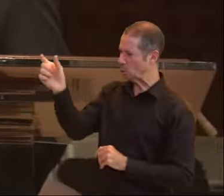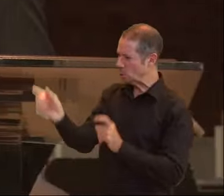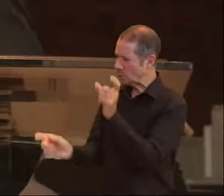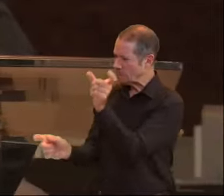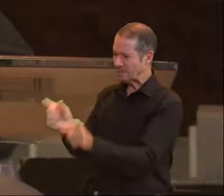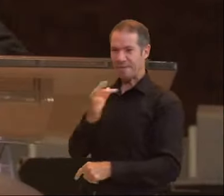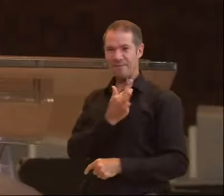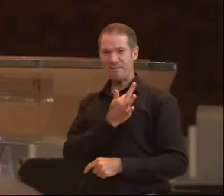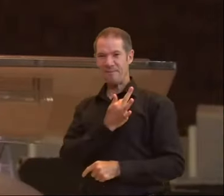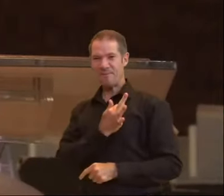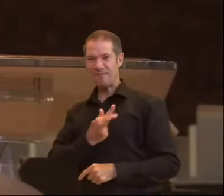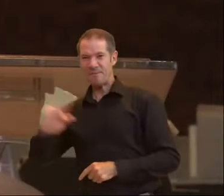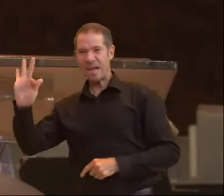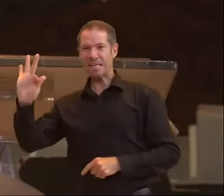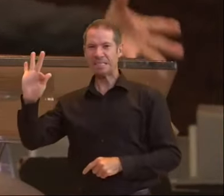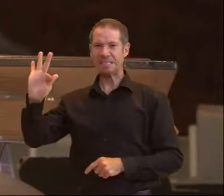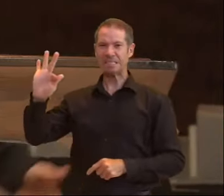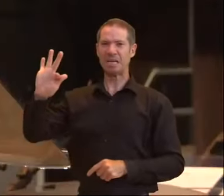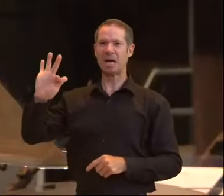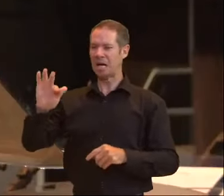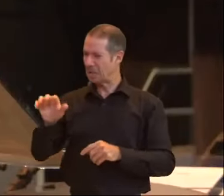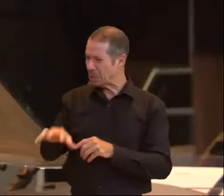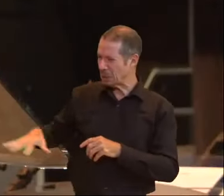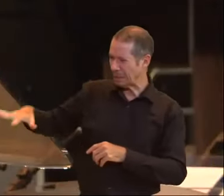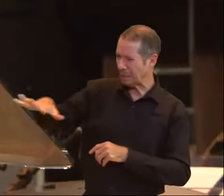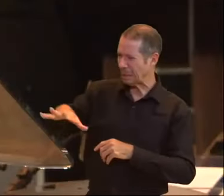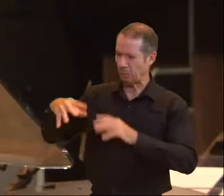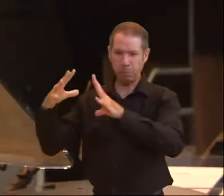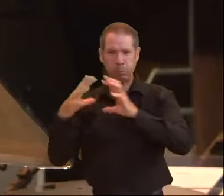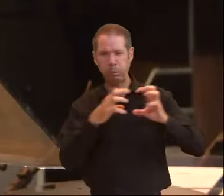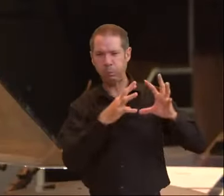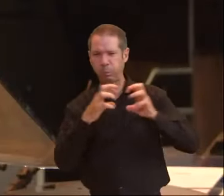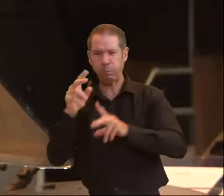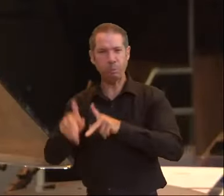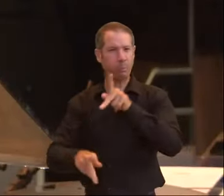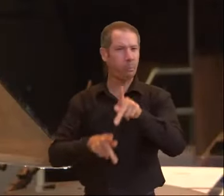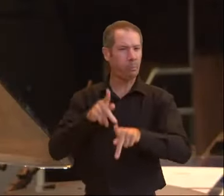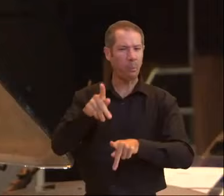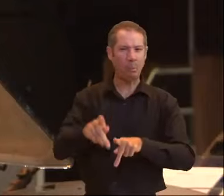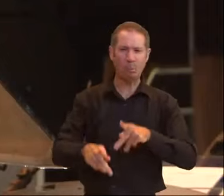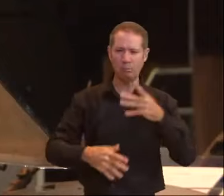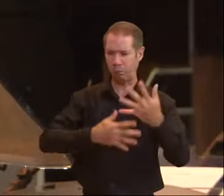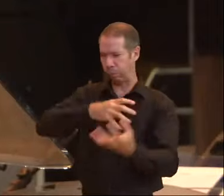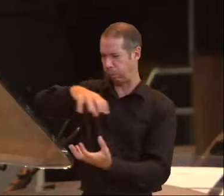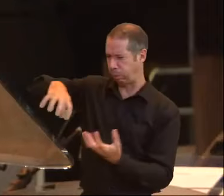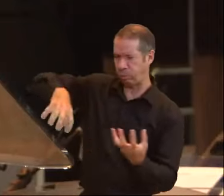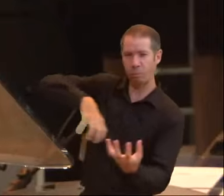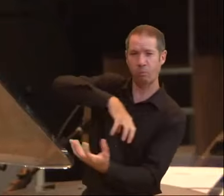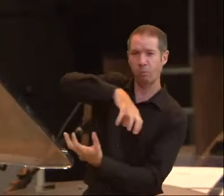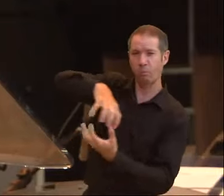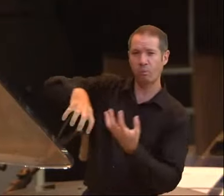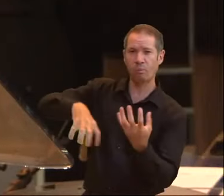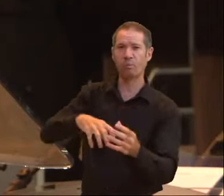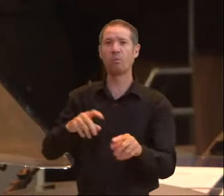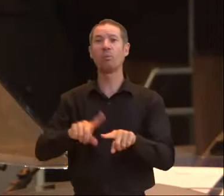dos fariseus. Houve dissensão entre o povo em si com relação àquela cura de Jesus. Por